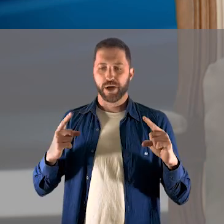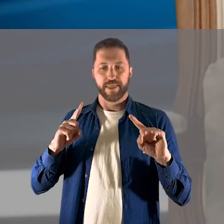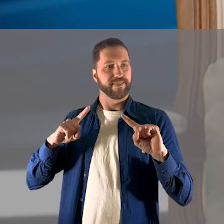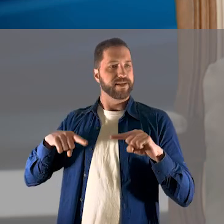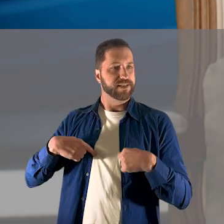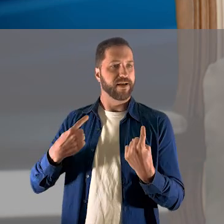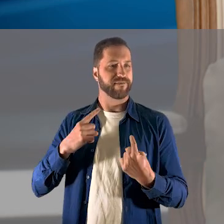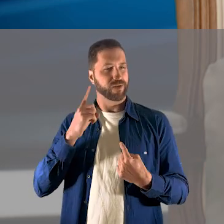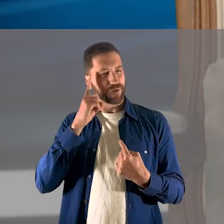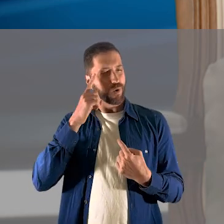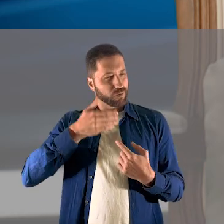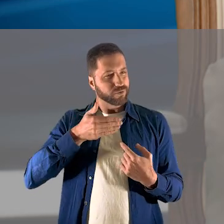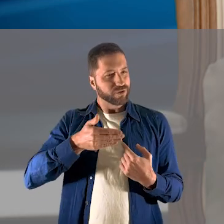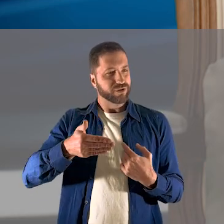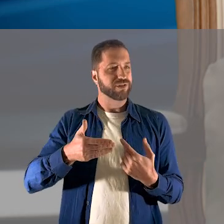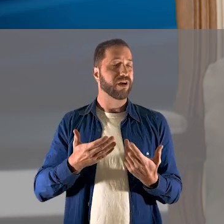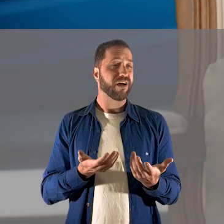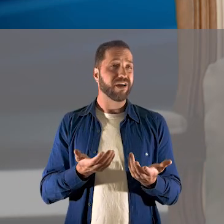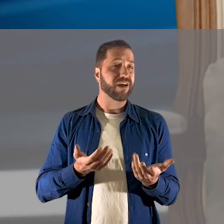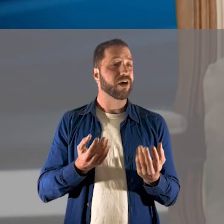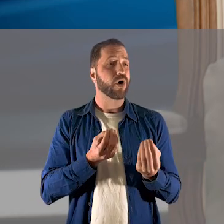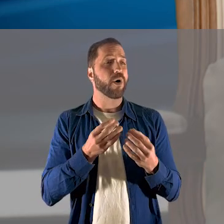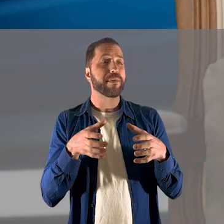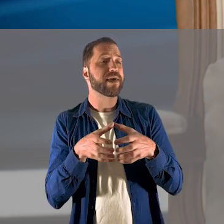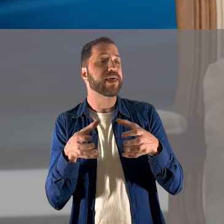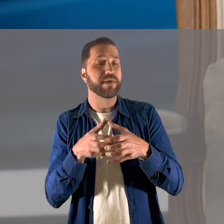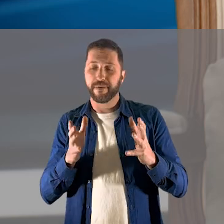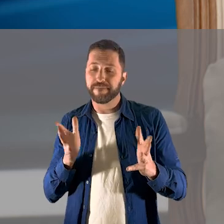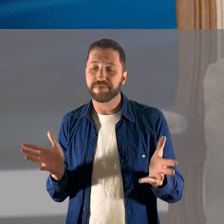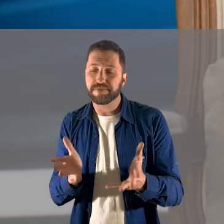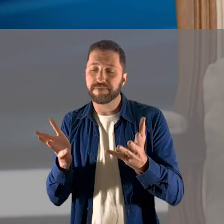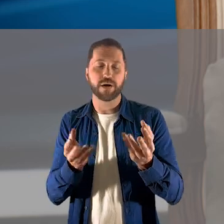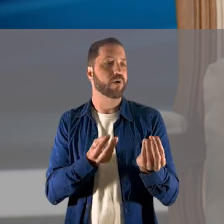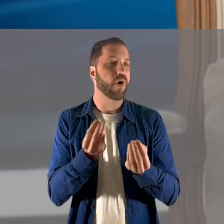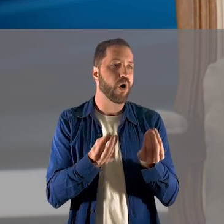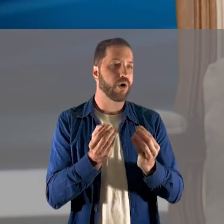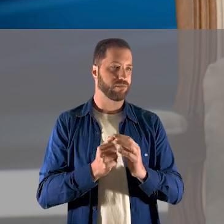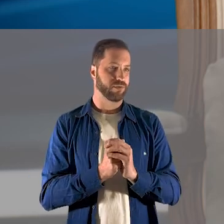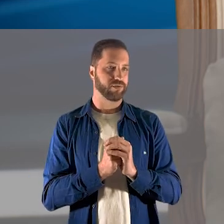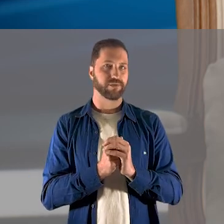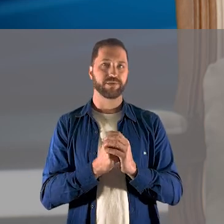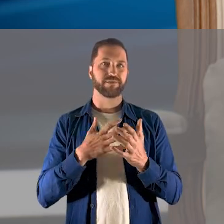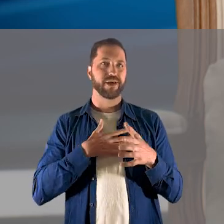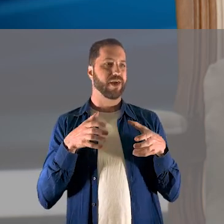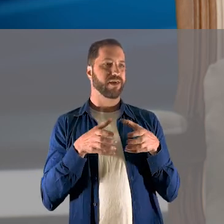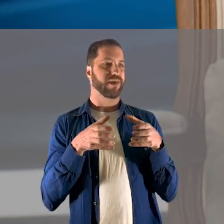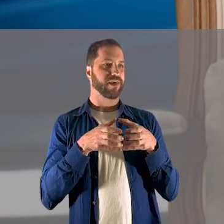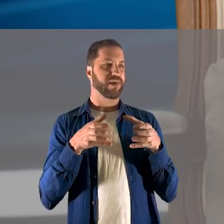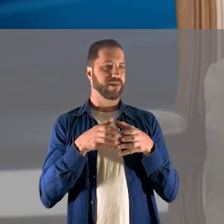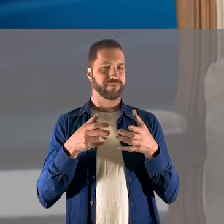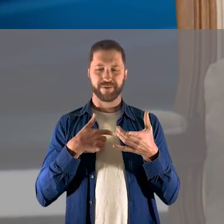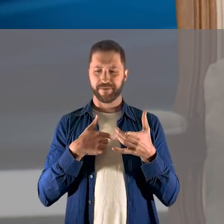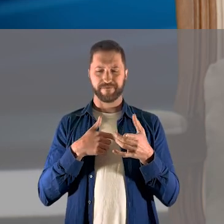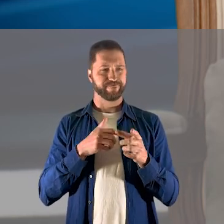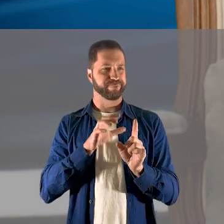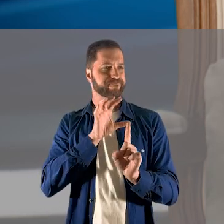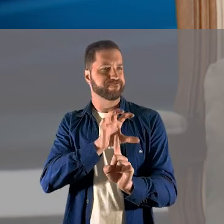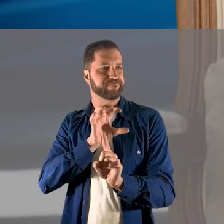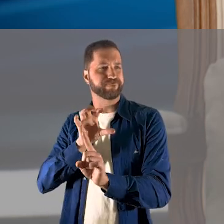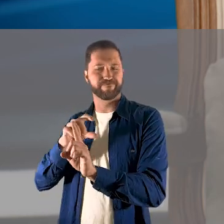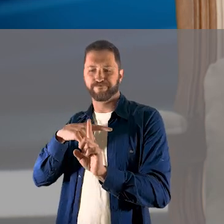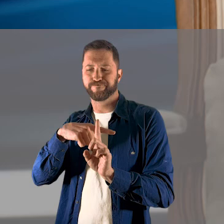os desafios que eu sempre tenho constantemente são como motivar uma equipe Como deixar minha equipe altamente